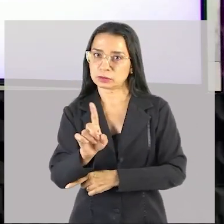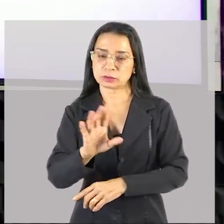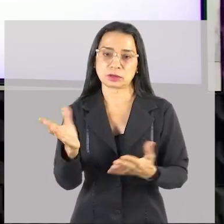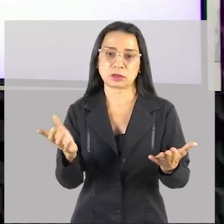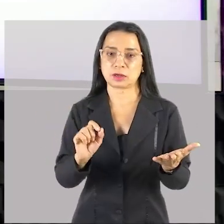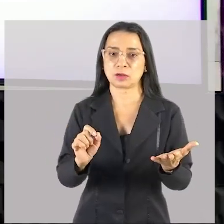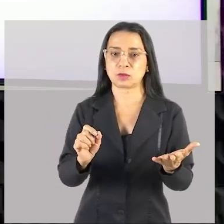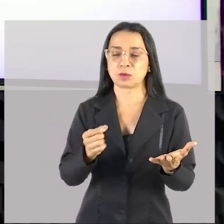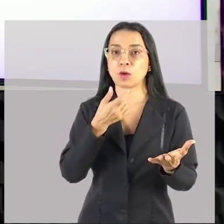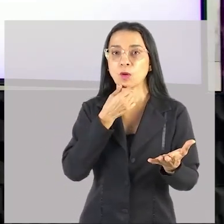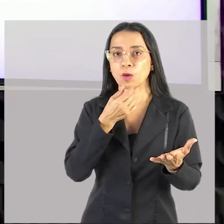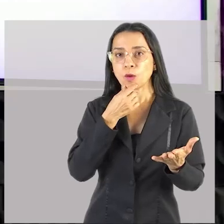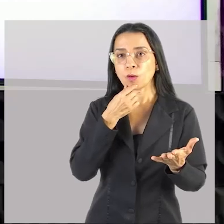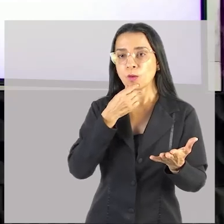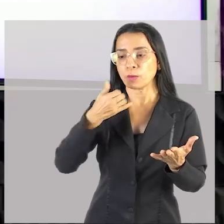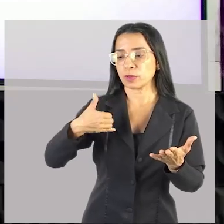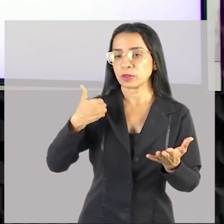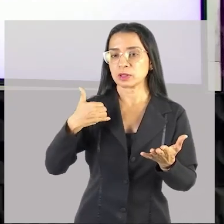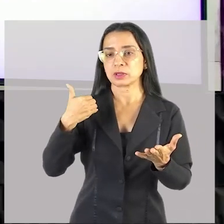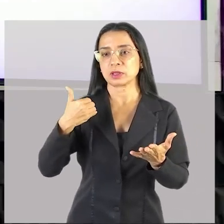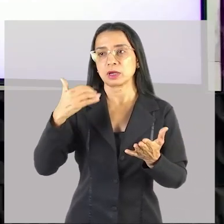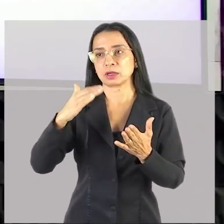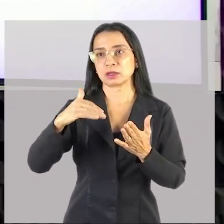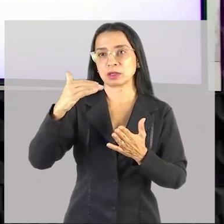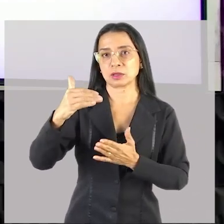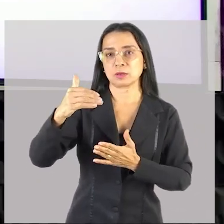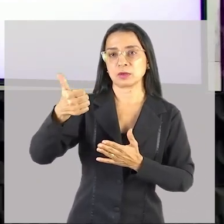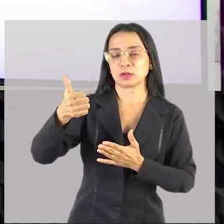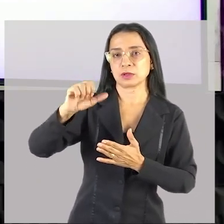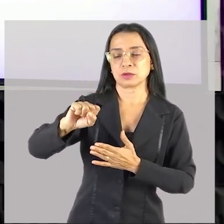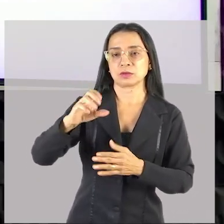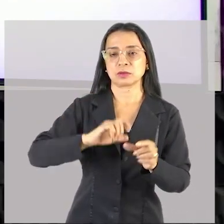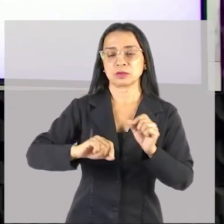homens têm que ser maior de idade, né? Acima de 18 anos,